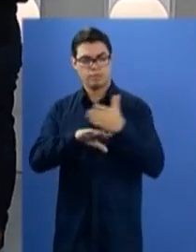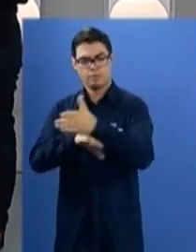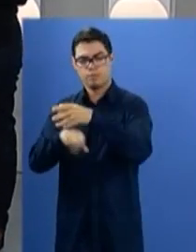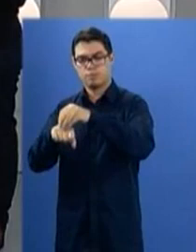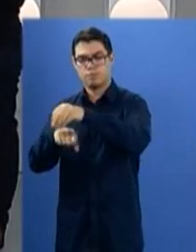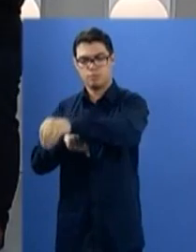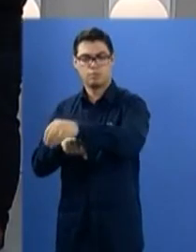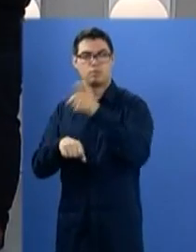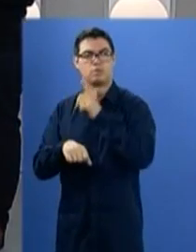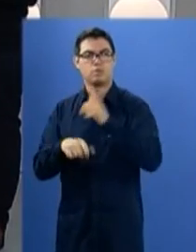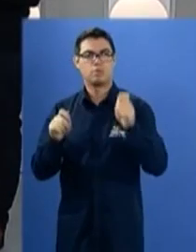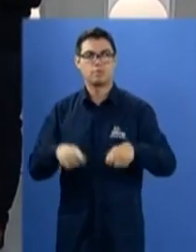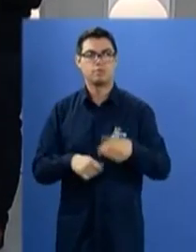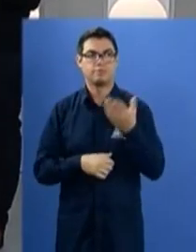ir.